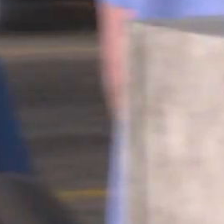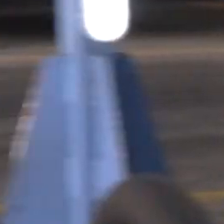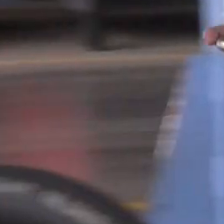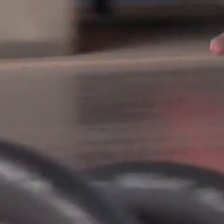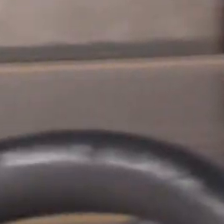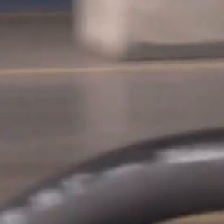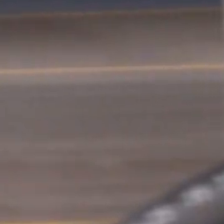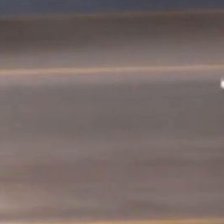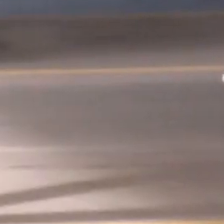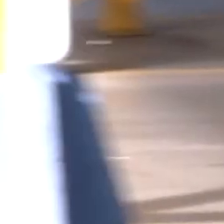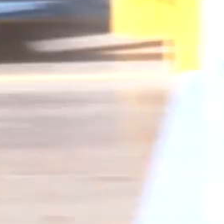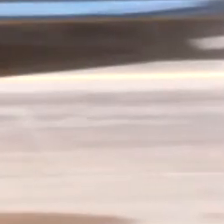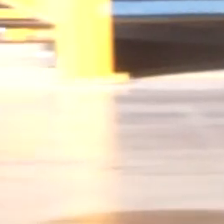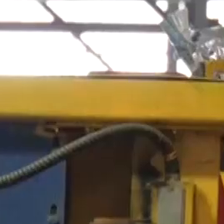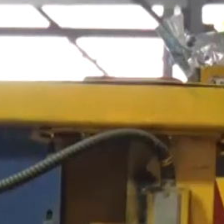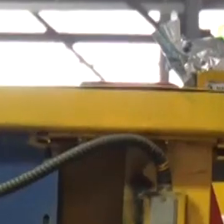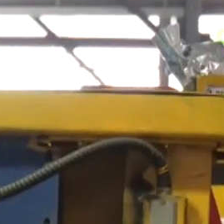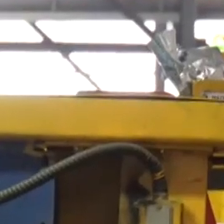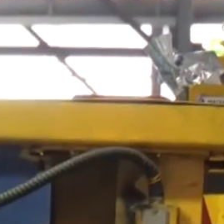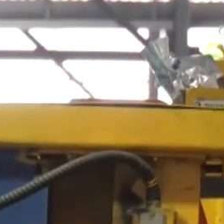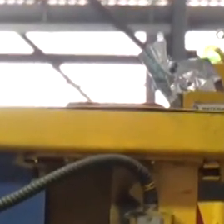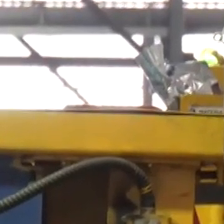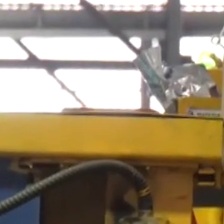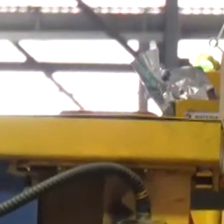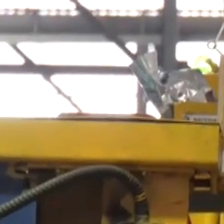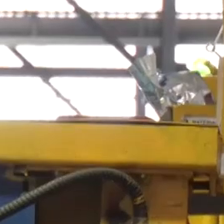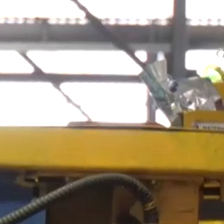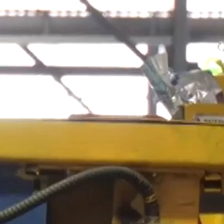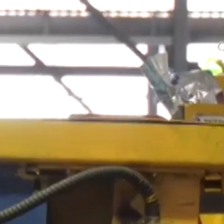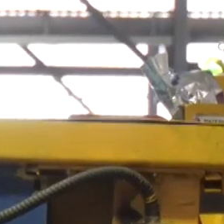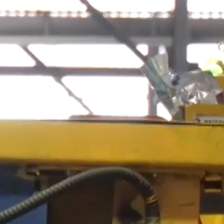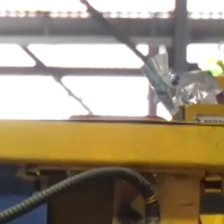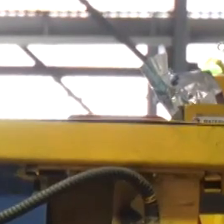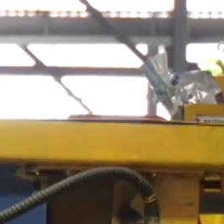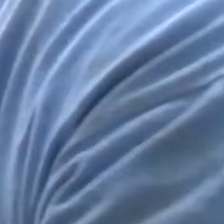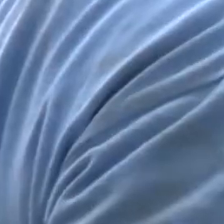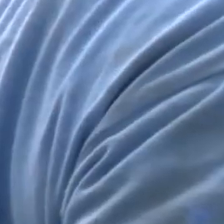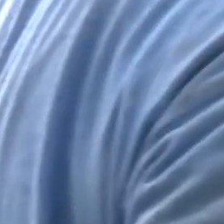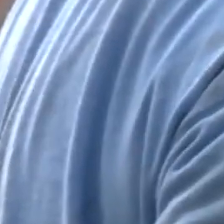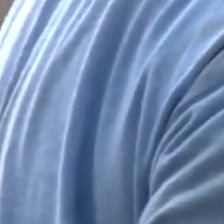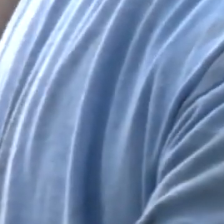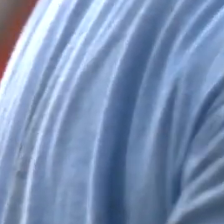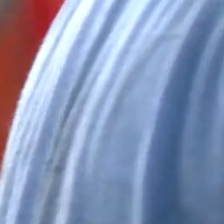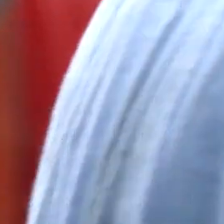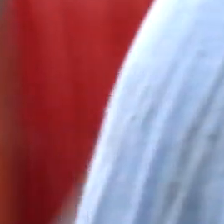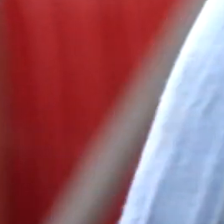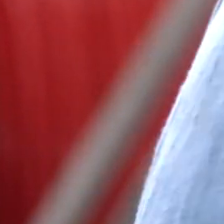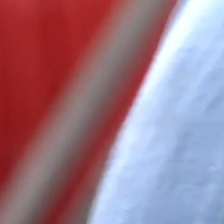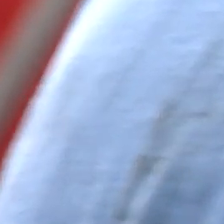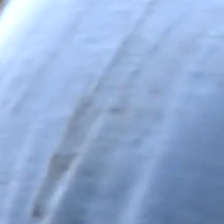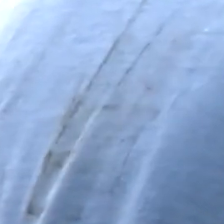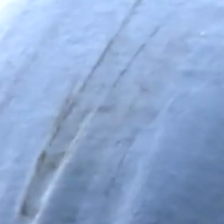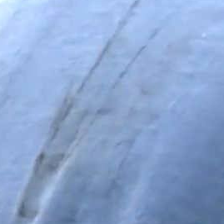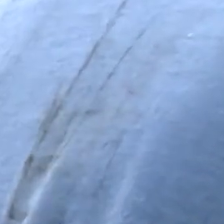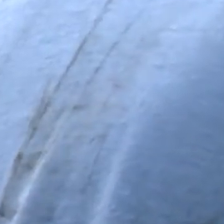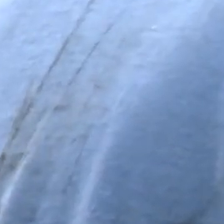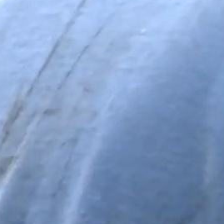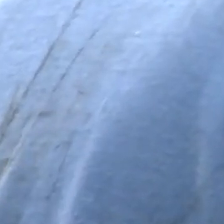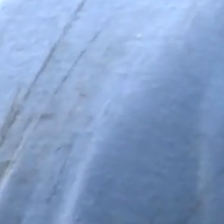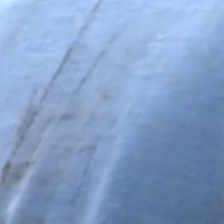me imaginei, nem imaginava como é que era ser soldador, né? Aí fui buscando oportunidades e melhorias,